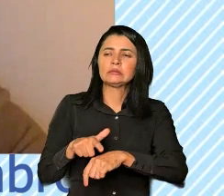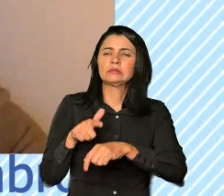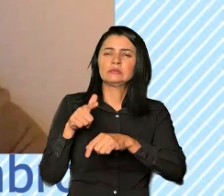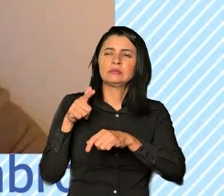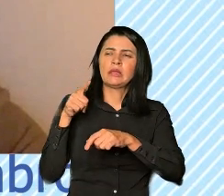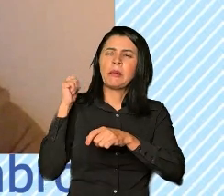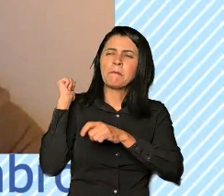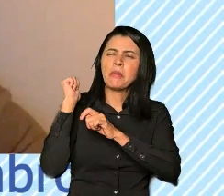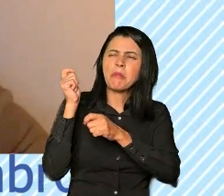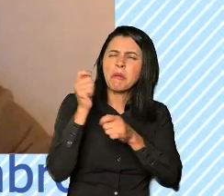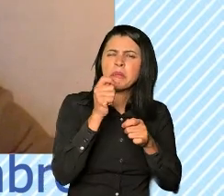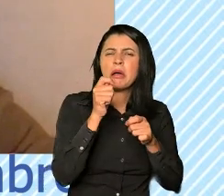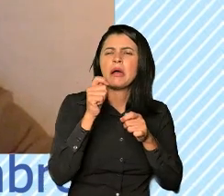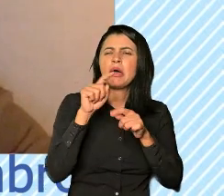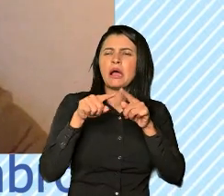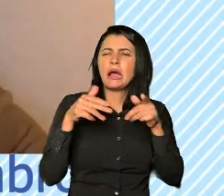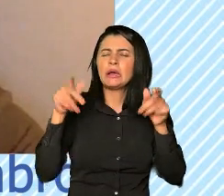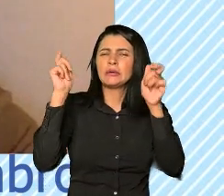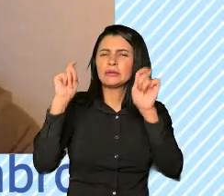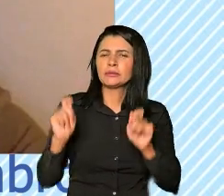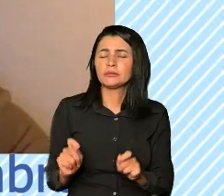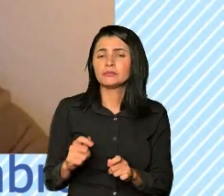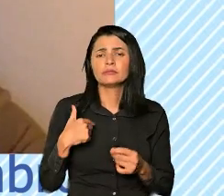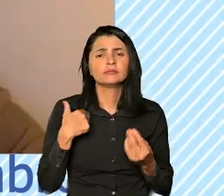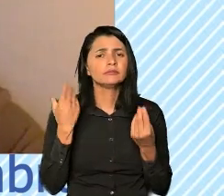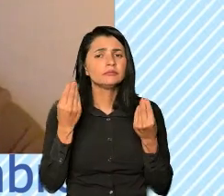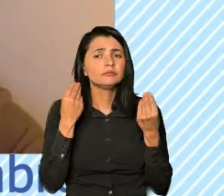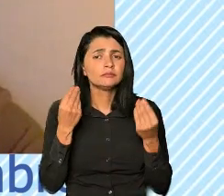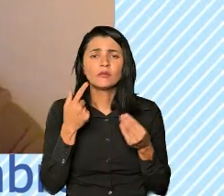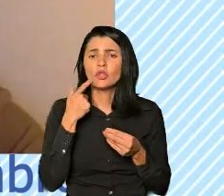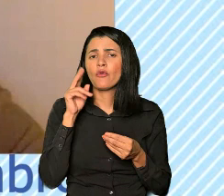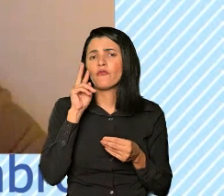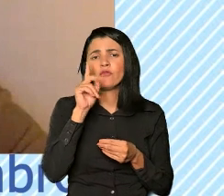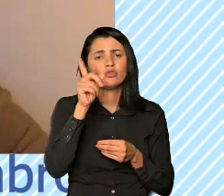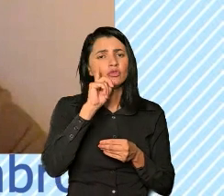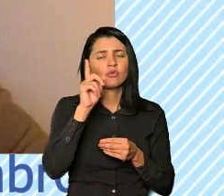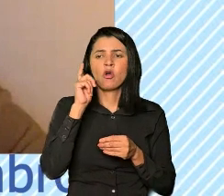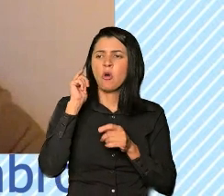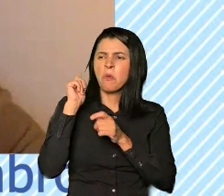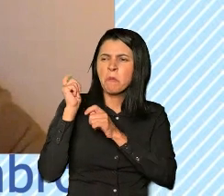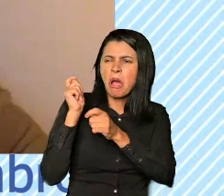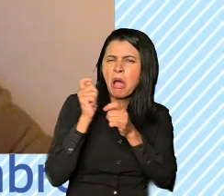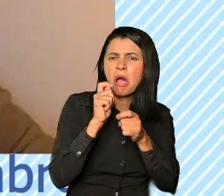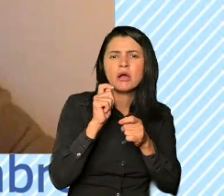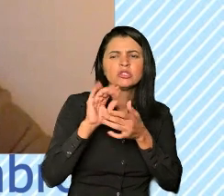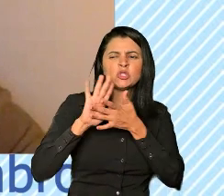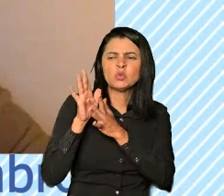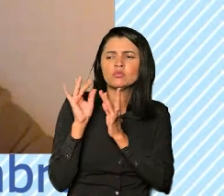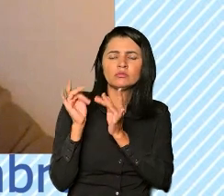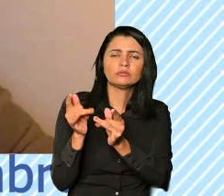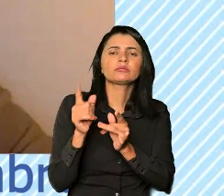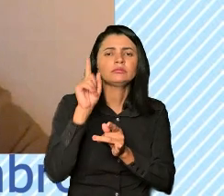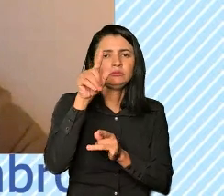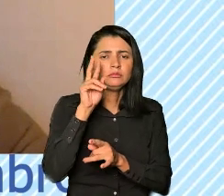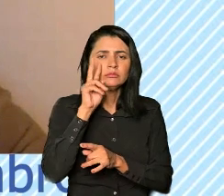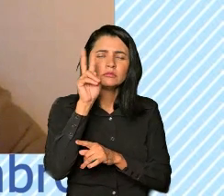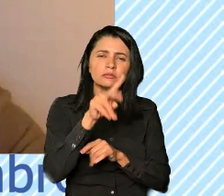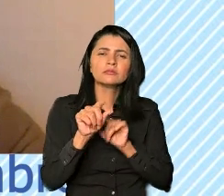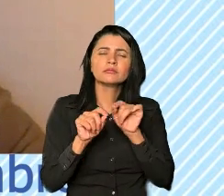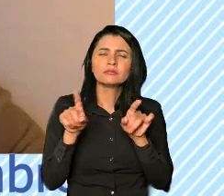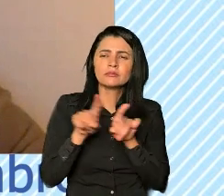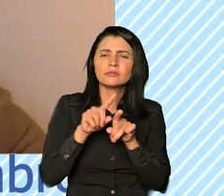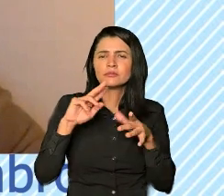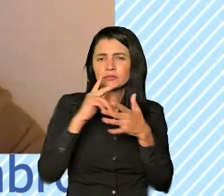os monumentos. Ora, eu não vejo como um ato de vandalismo. Eu vejo também essa iconoclastia que